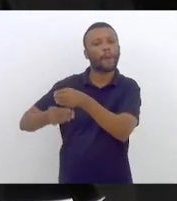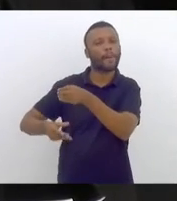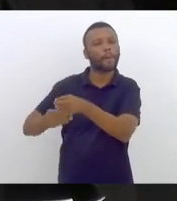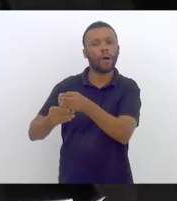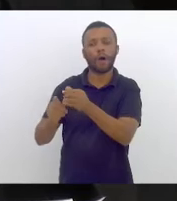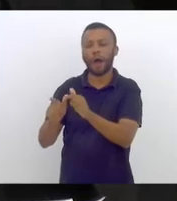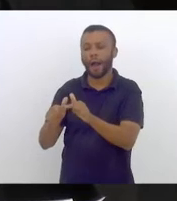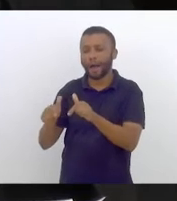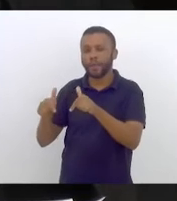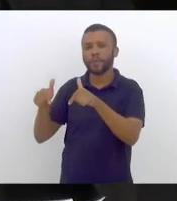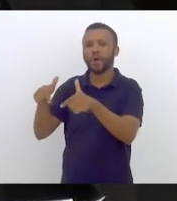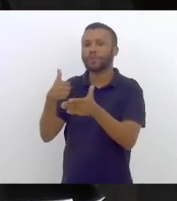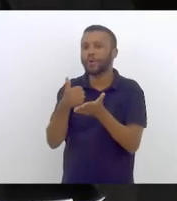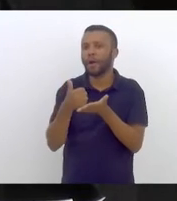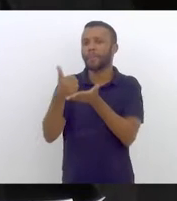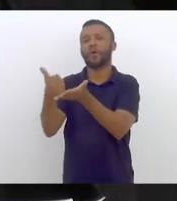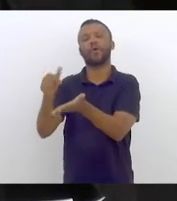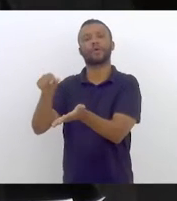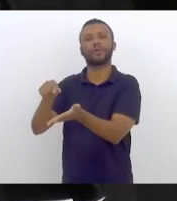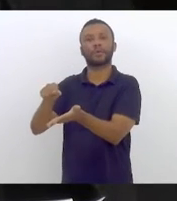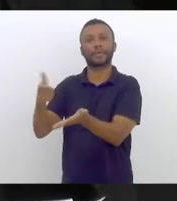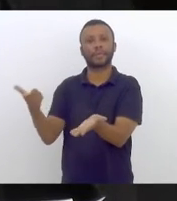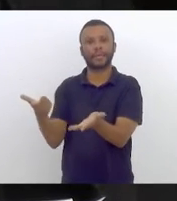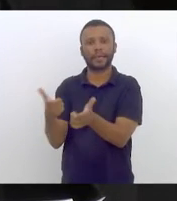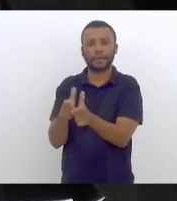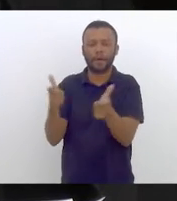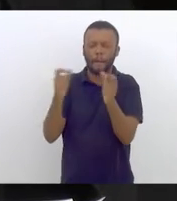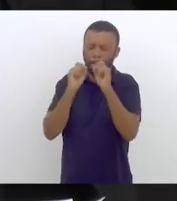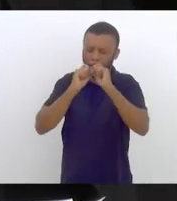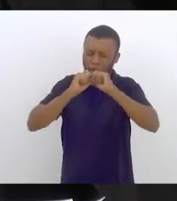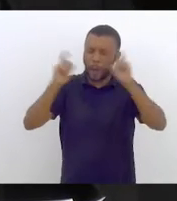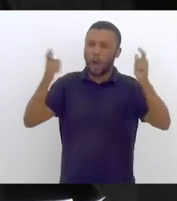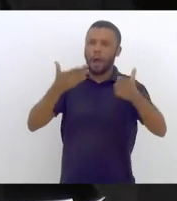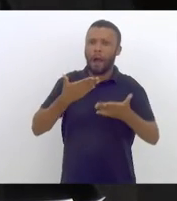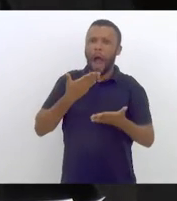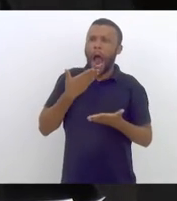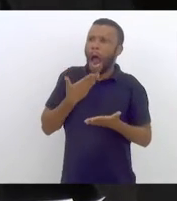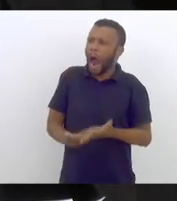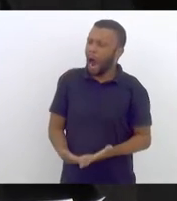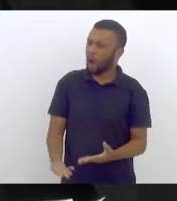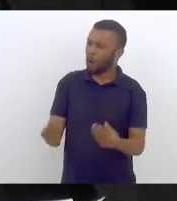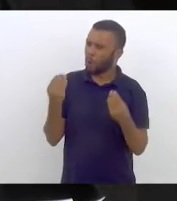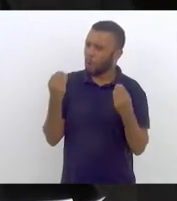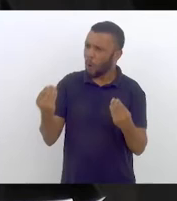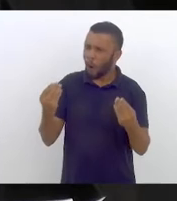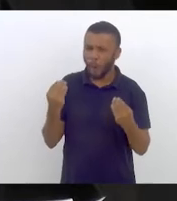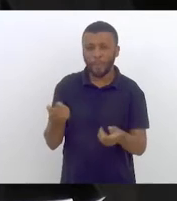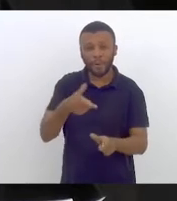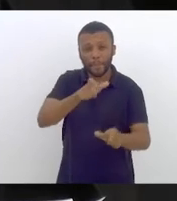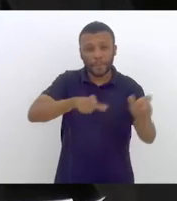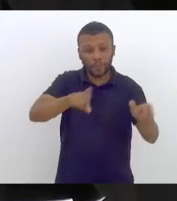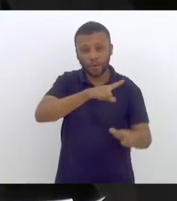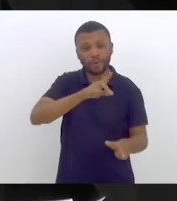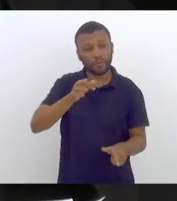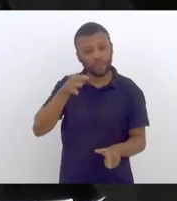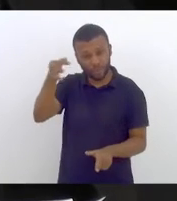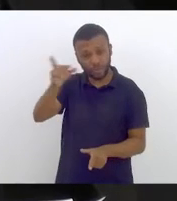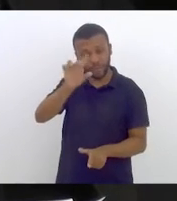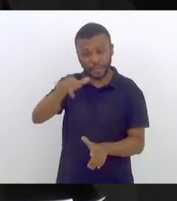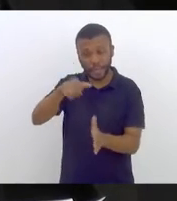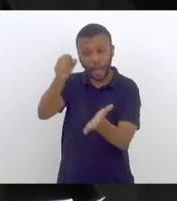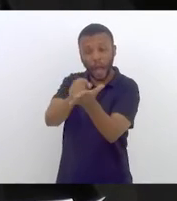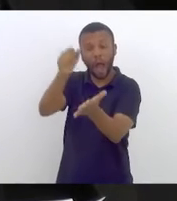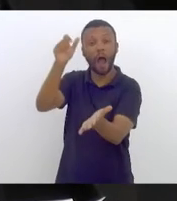que causaram muita indignação, causaram perplexidade, causaram estarrecimento, e pessoas ainda serão cobradas. Não